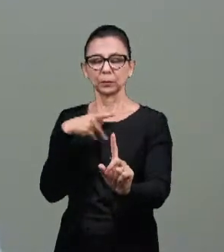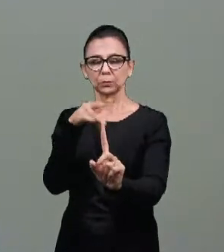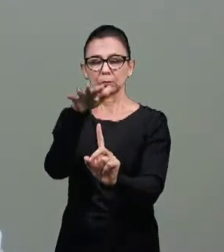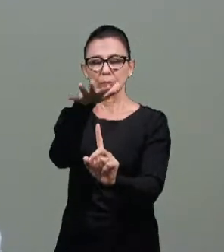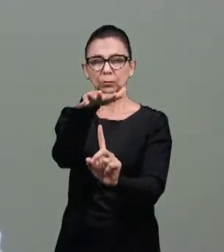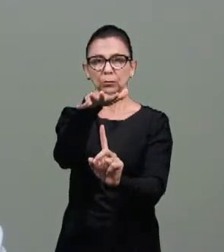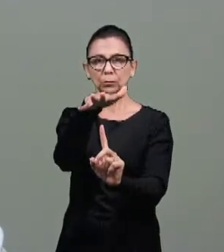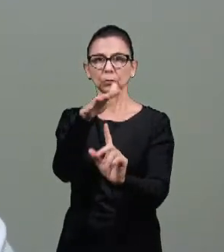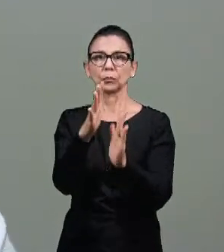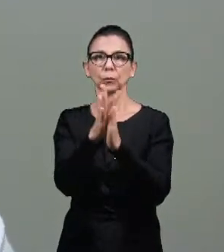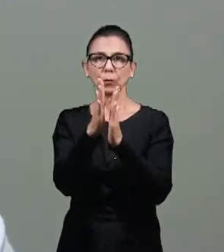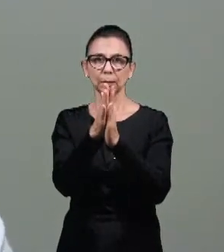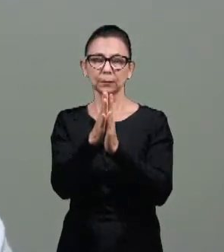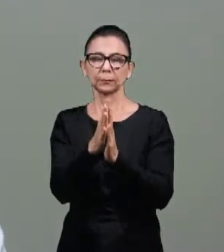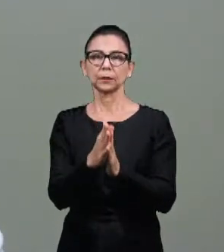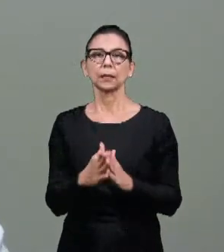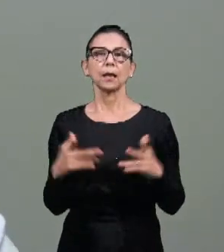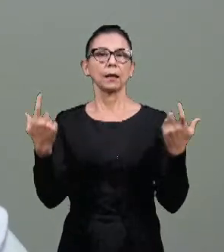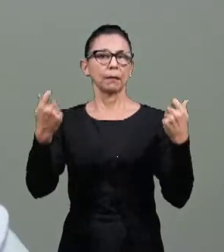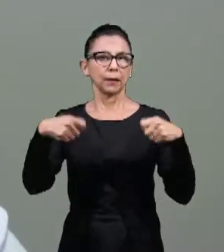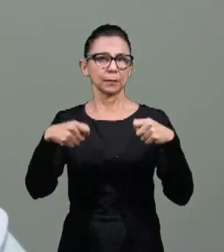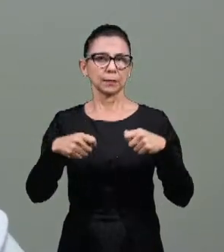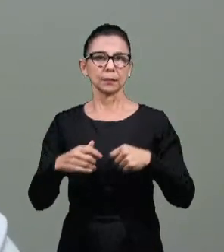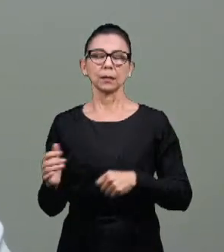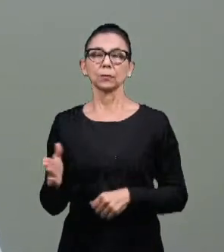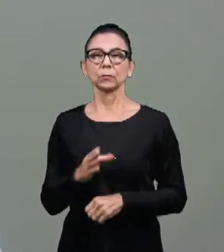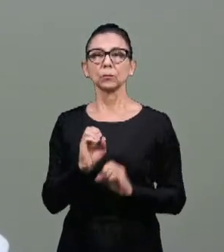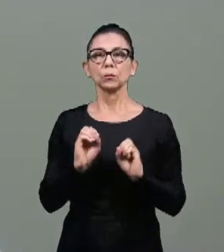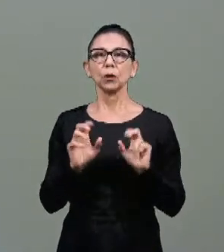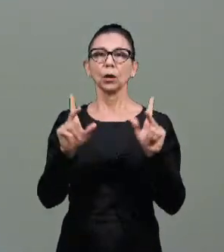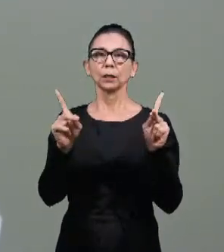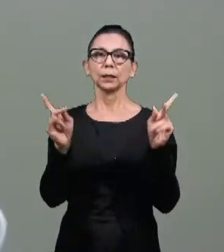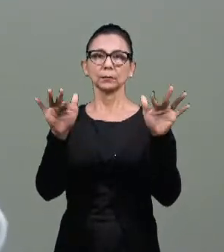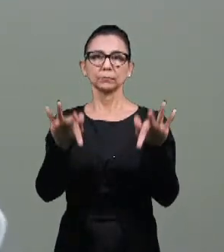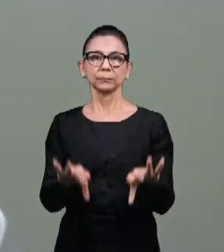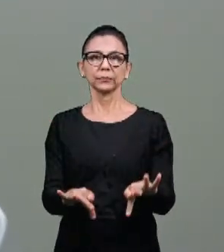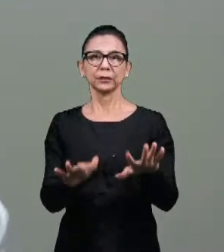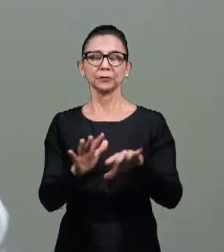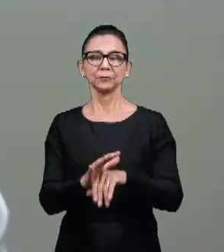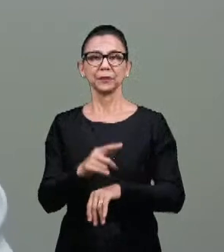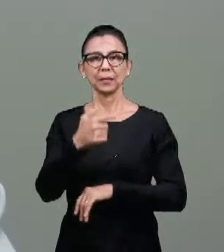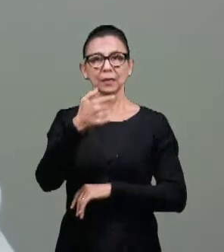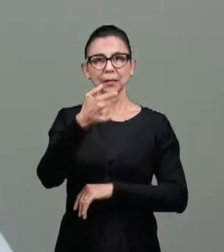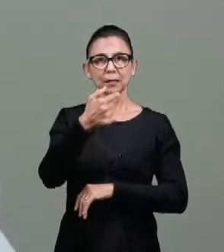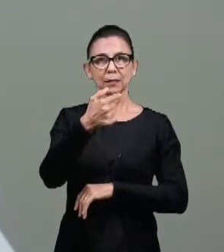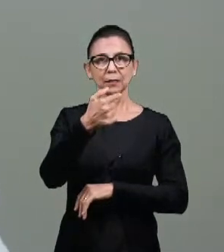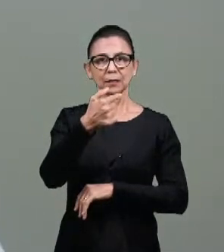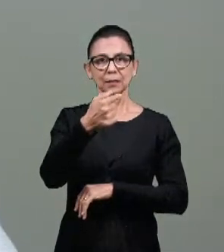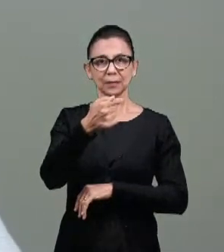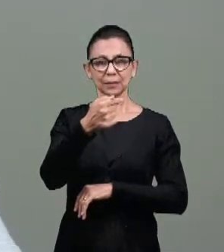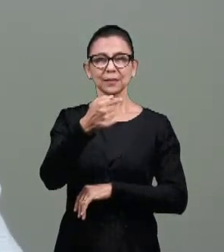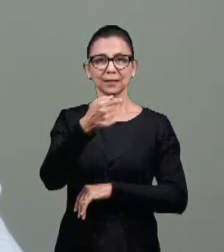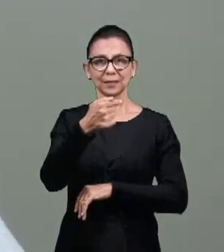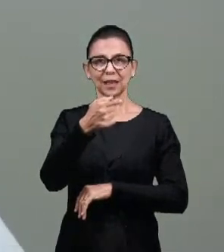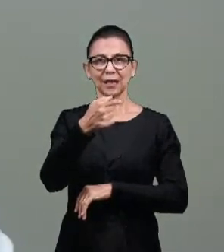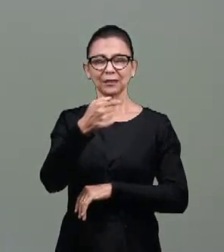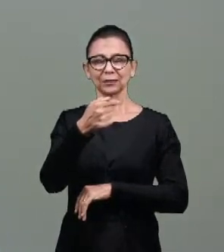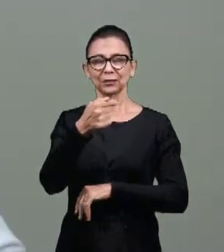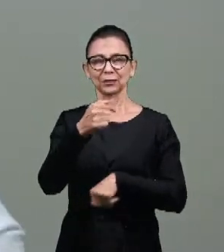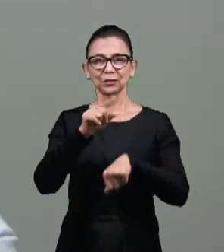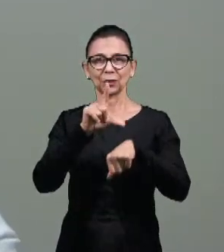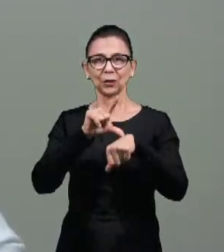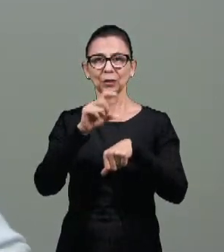trabalho. E é necessário, é preciso. Bom, estamos fechando aqui essa conversa, 7 horas, o papo tá muito bom, eu sei disso. 7 horas